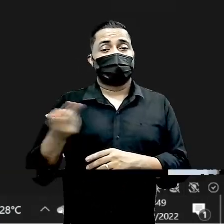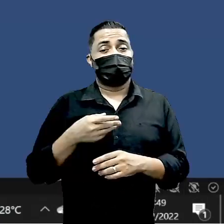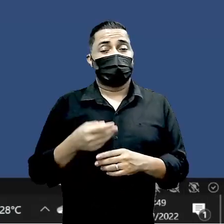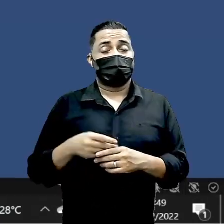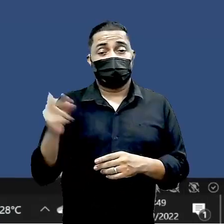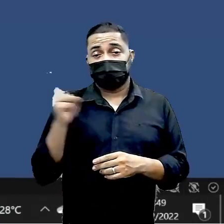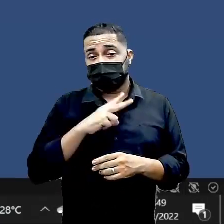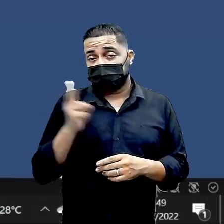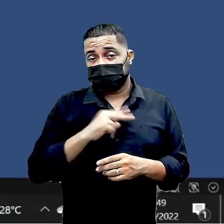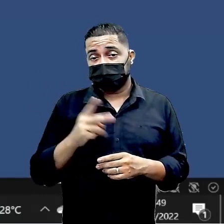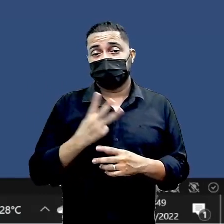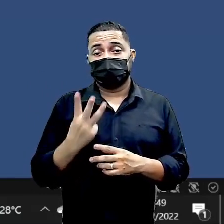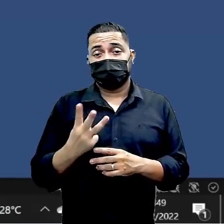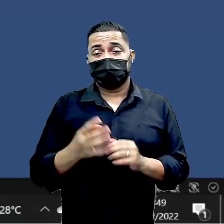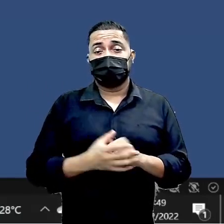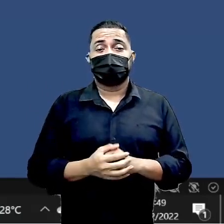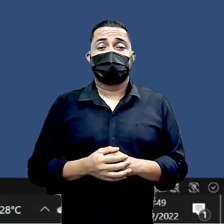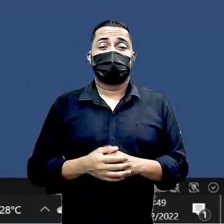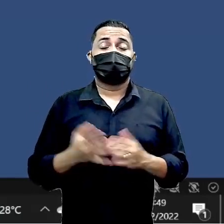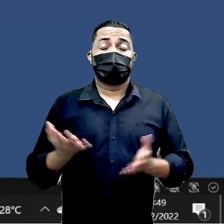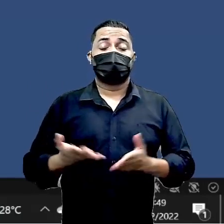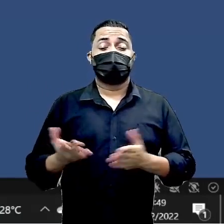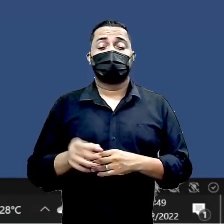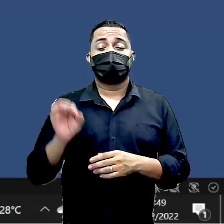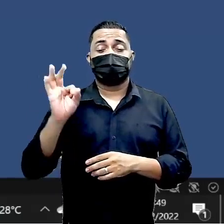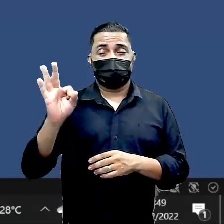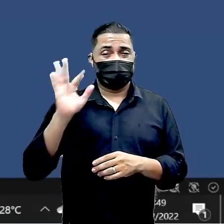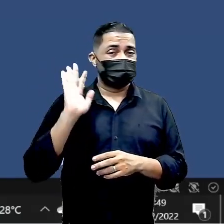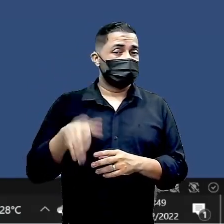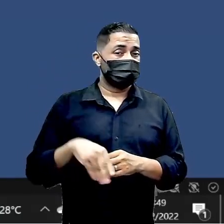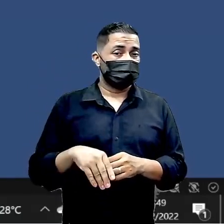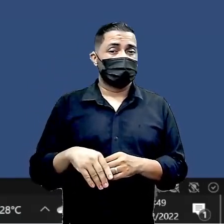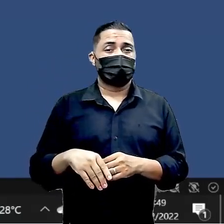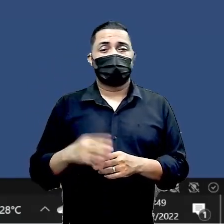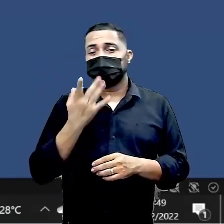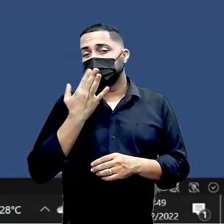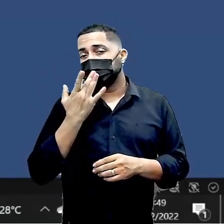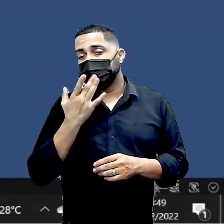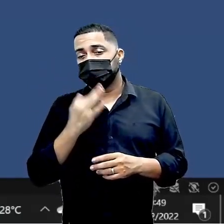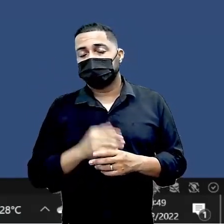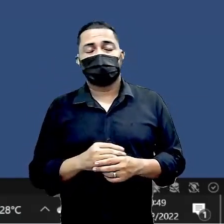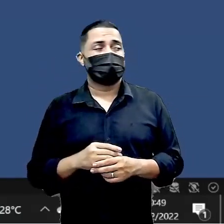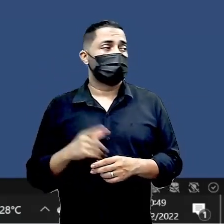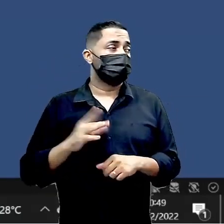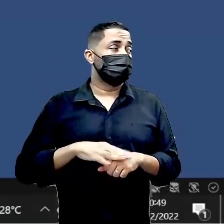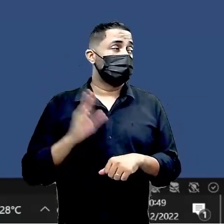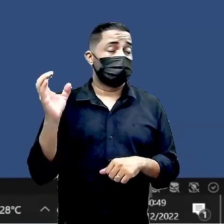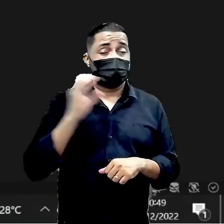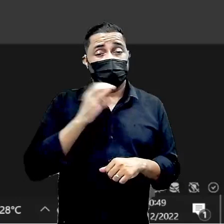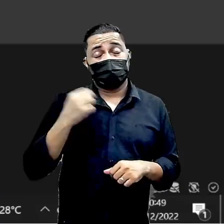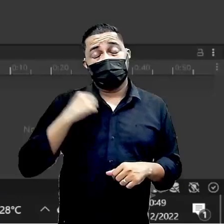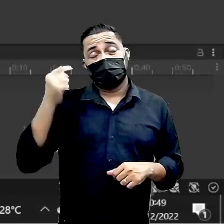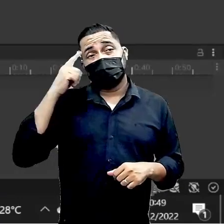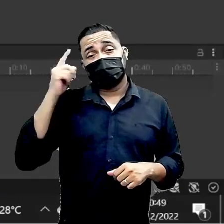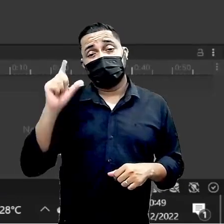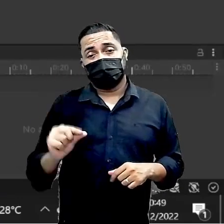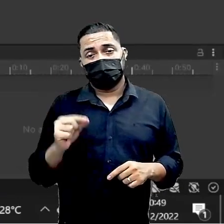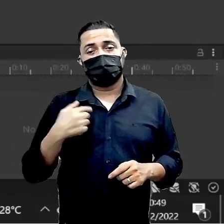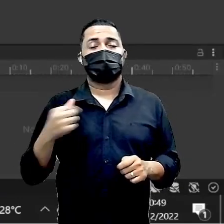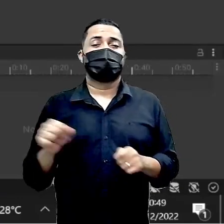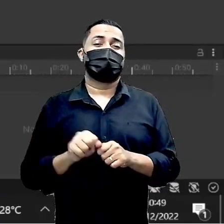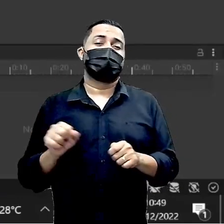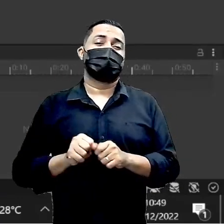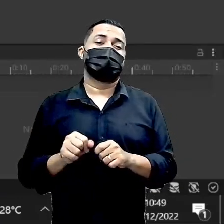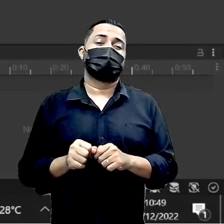em 3. E agora, ó, a bolinha já está com a animação de cor e se movimentando bem mais rápido, mas eu estou achando pouco. Vou fazer aqui